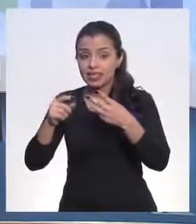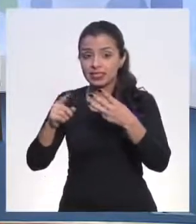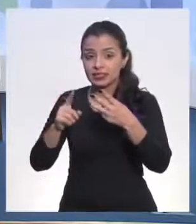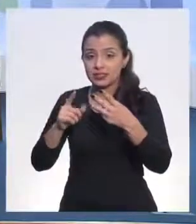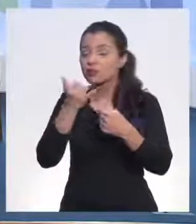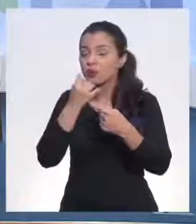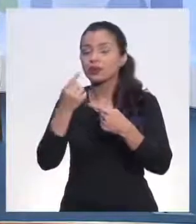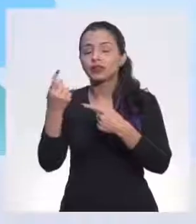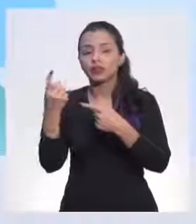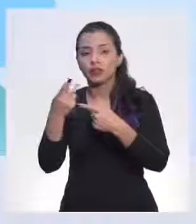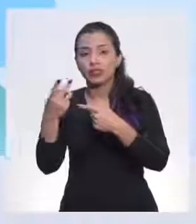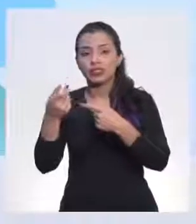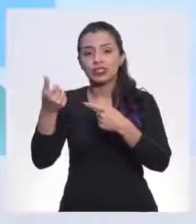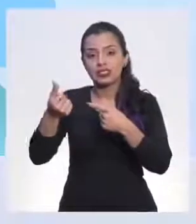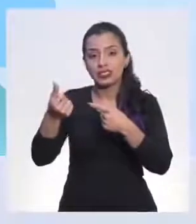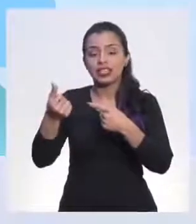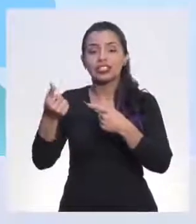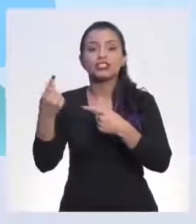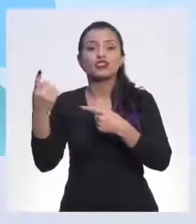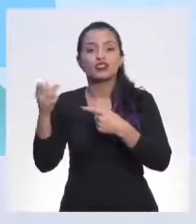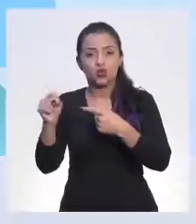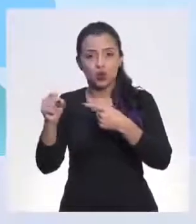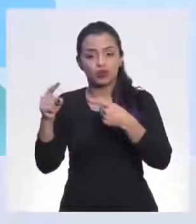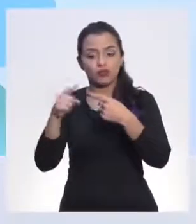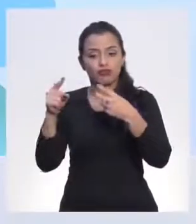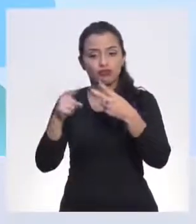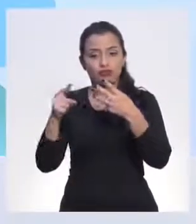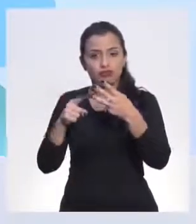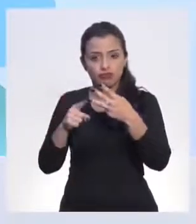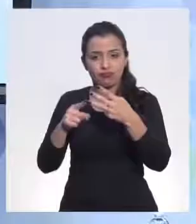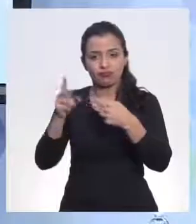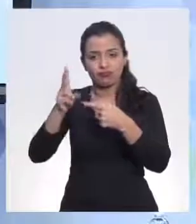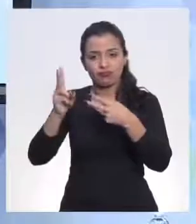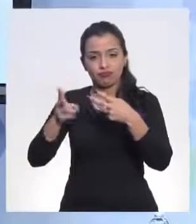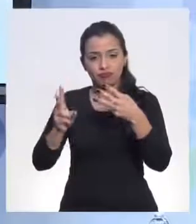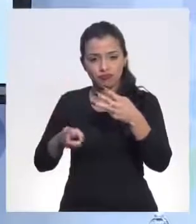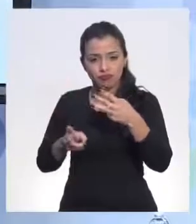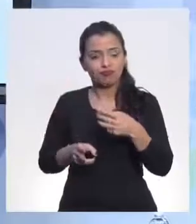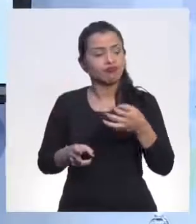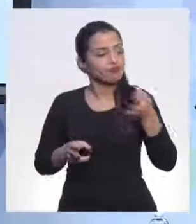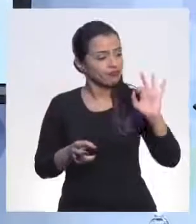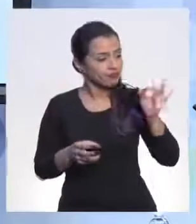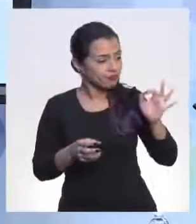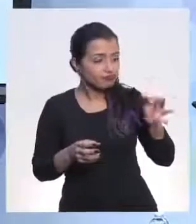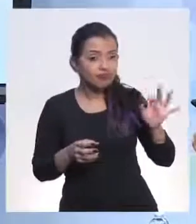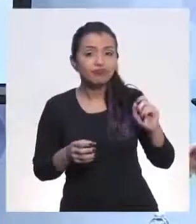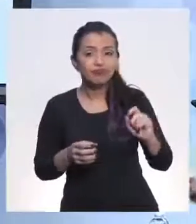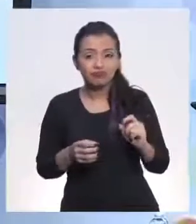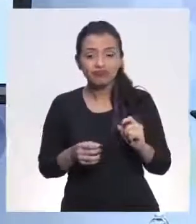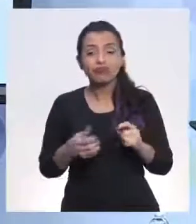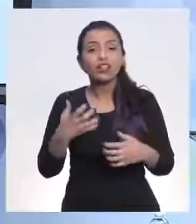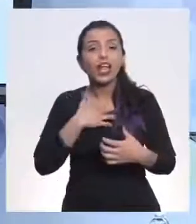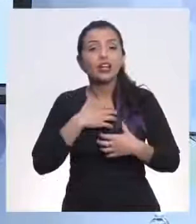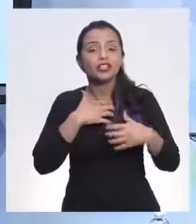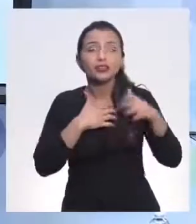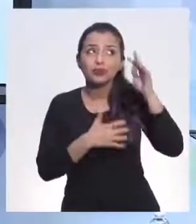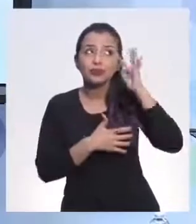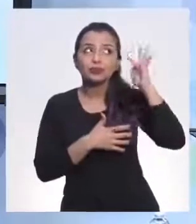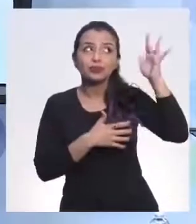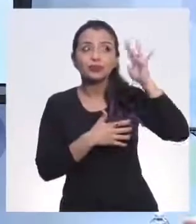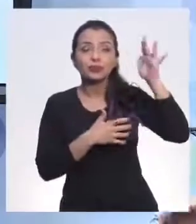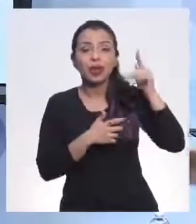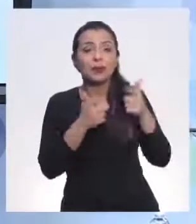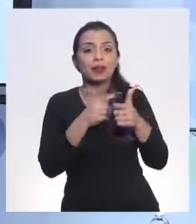mesmo. 36 e também no 12, 6, 18. Boa, isso mesmo. Então, essa forma aí, né, de representar é que vocês vão enxergar da